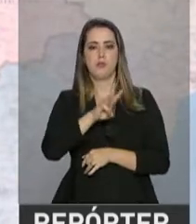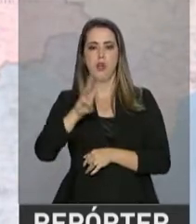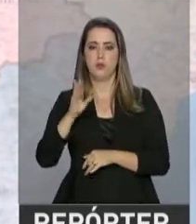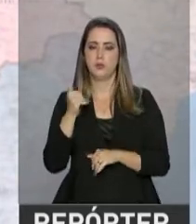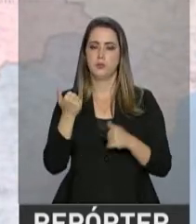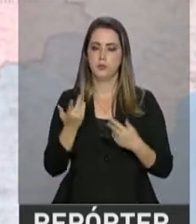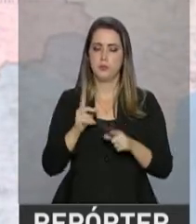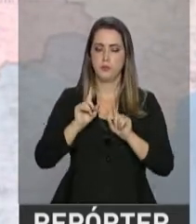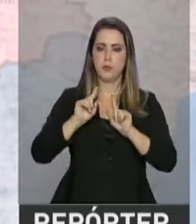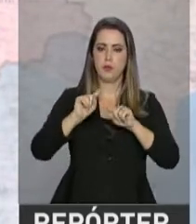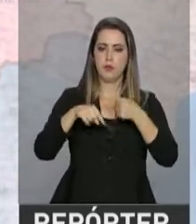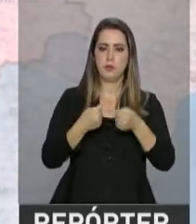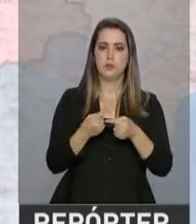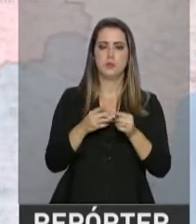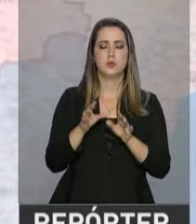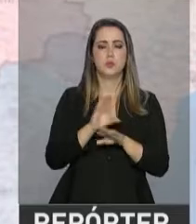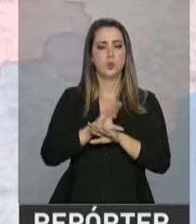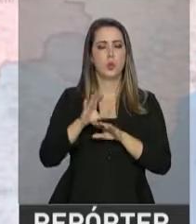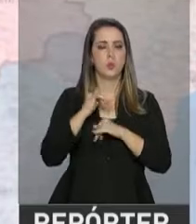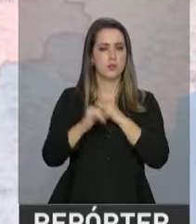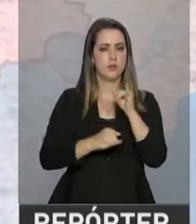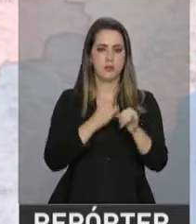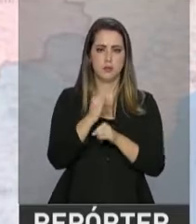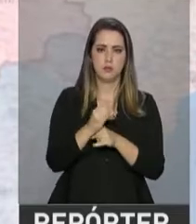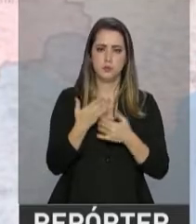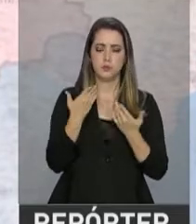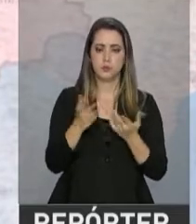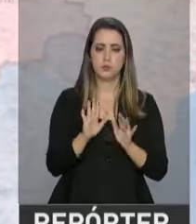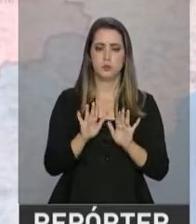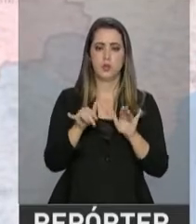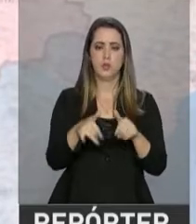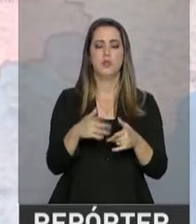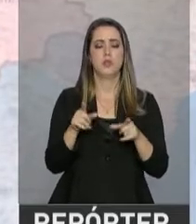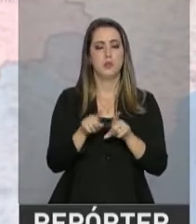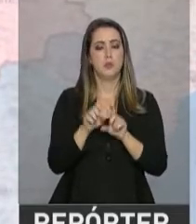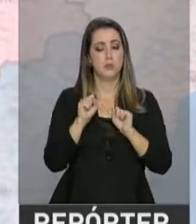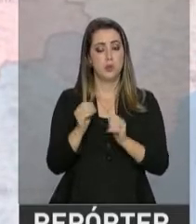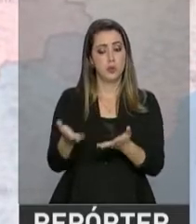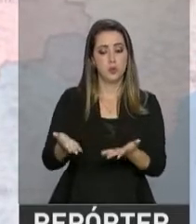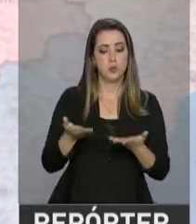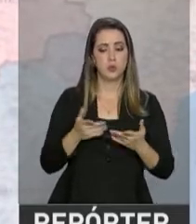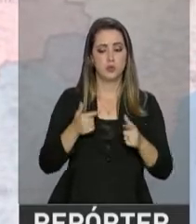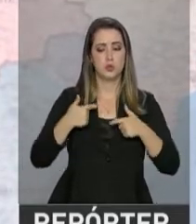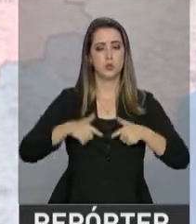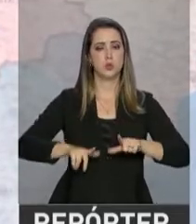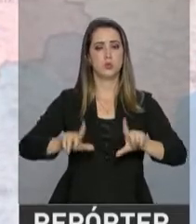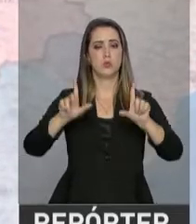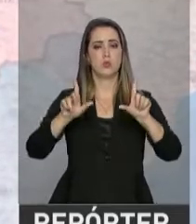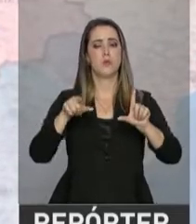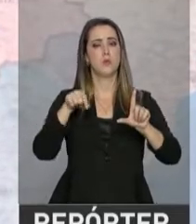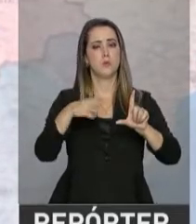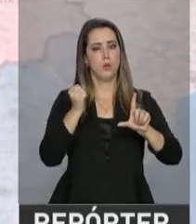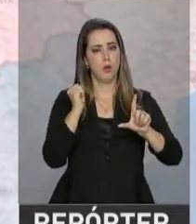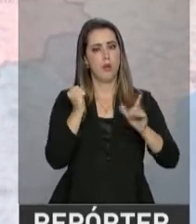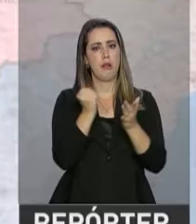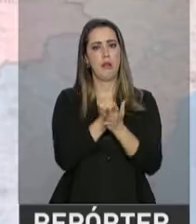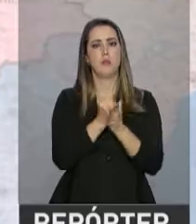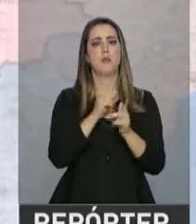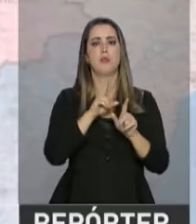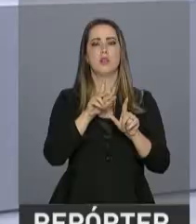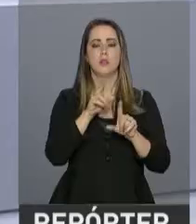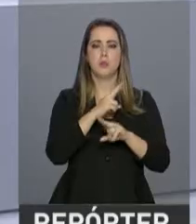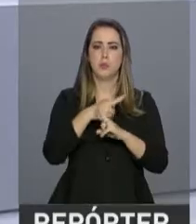após o curso é totalmente online e após a conclusão do curso recebe um certificado chancelado pela